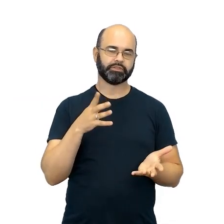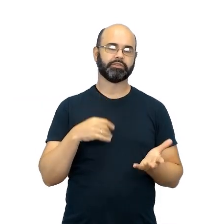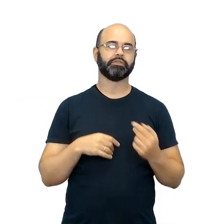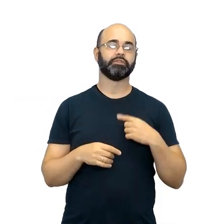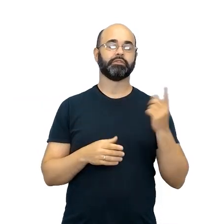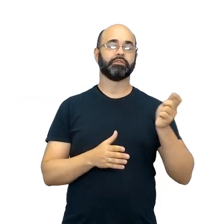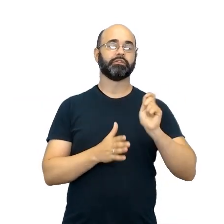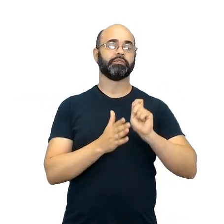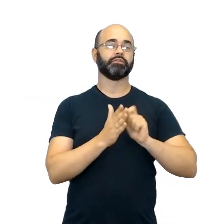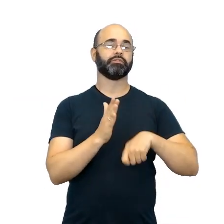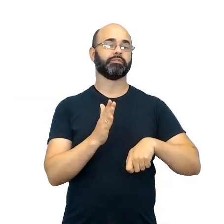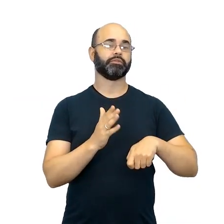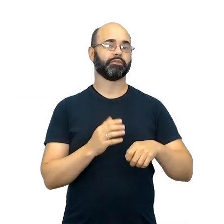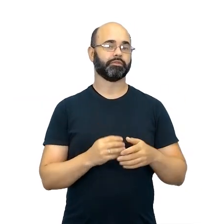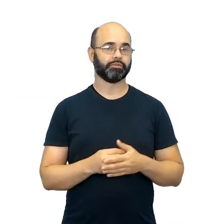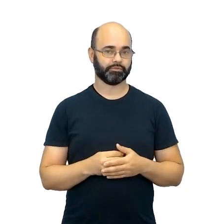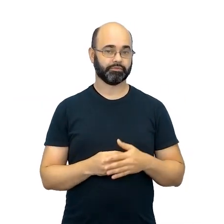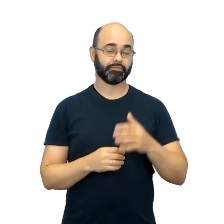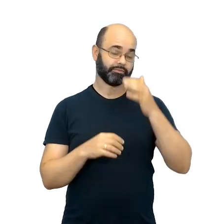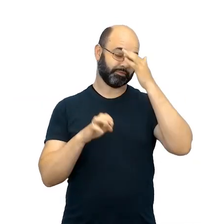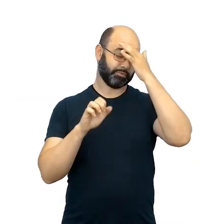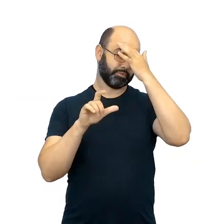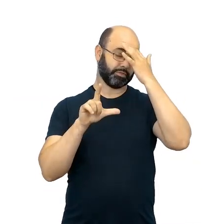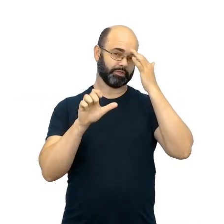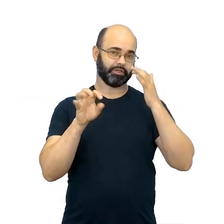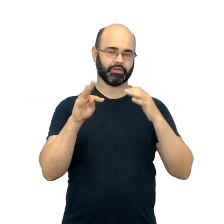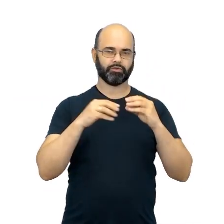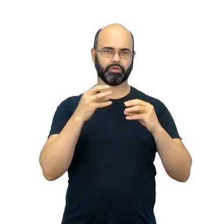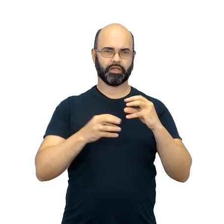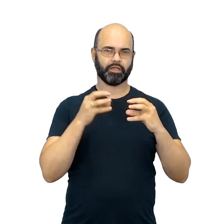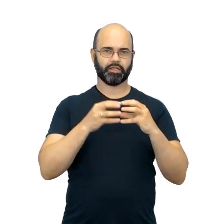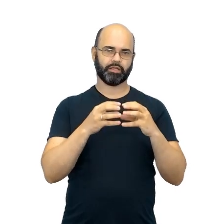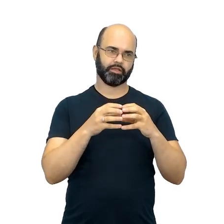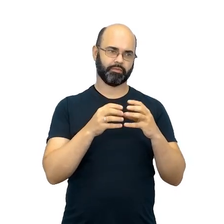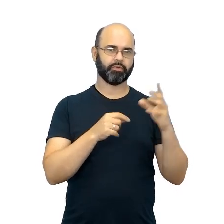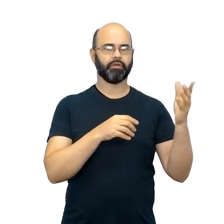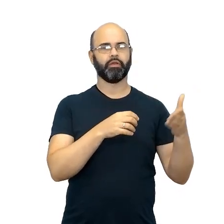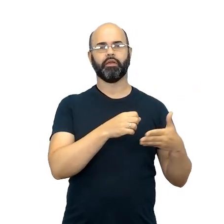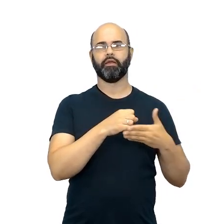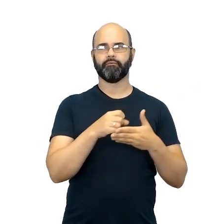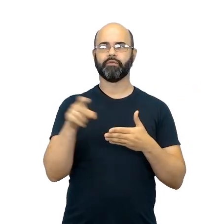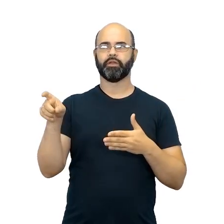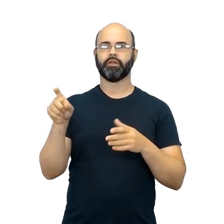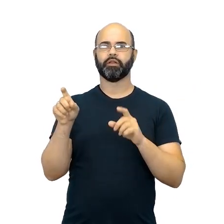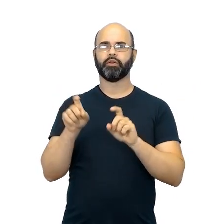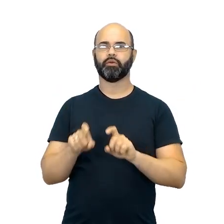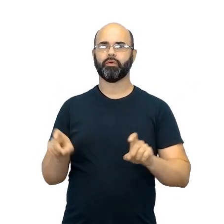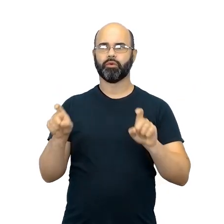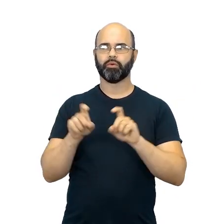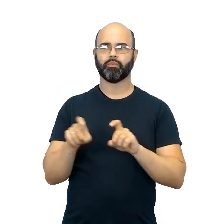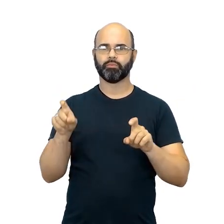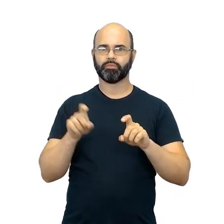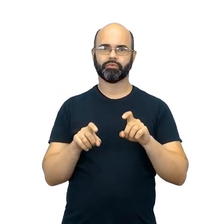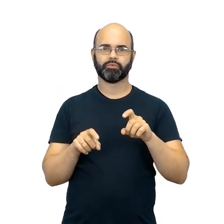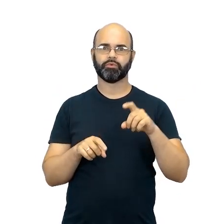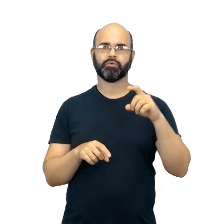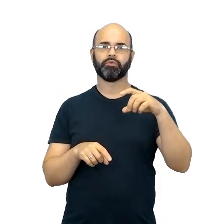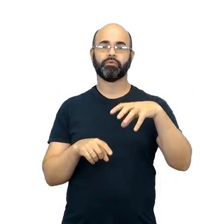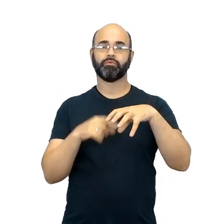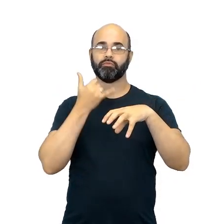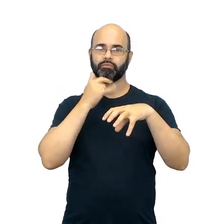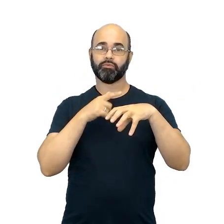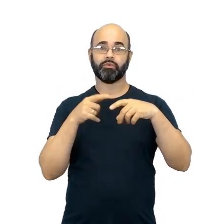contratou um eletroímã, levou lá do lado do prédio da polícia e ligou ele lá, todos